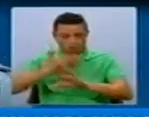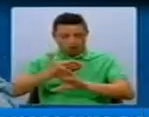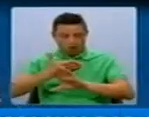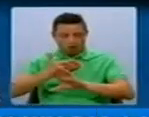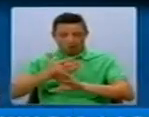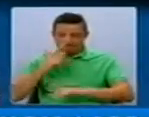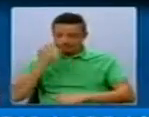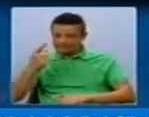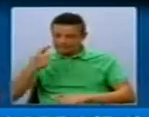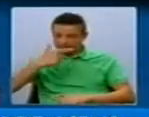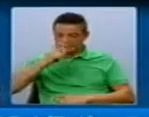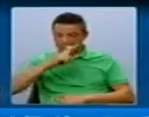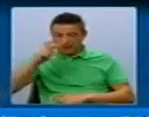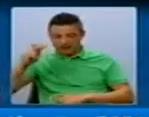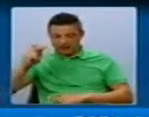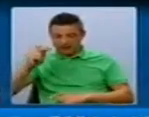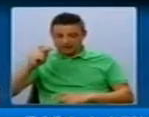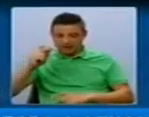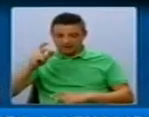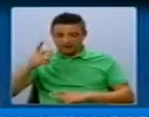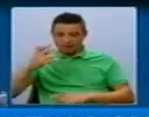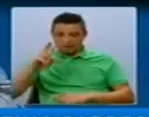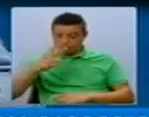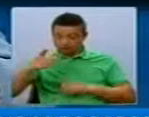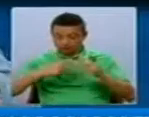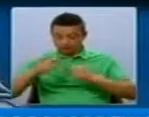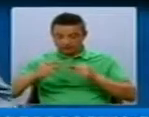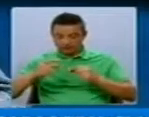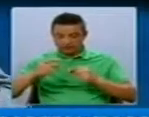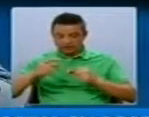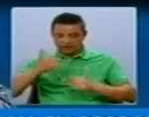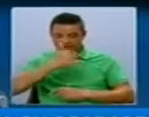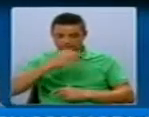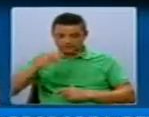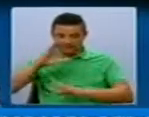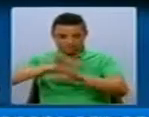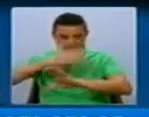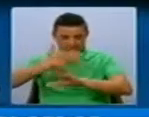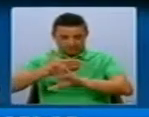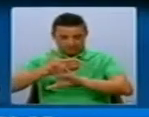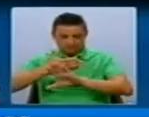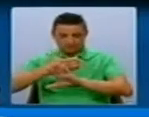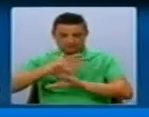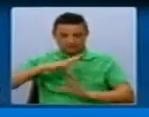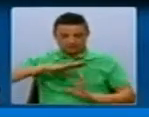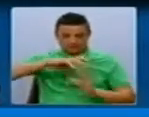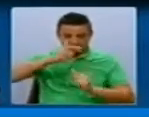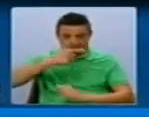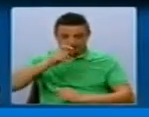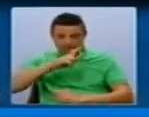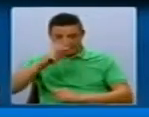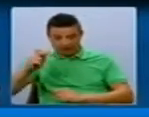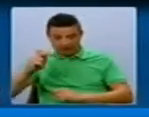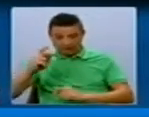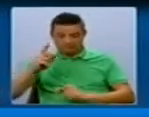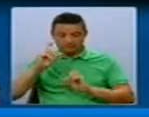Terra ao nível de metais. E a outra estrela que tem 2 Neptunos à volta terá comido 20 vezes a massa da Terra ao nível desses metais.